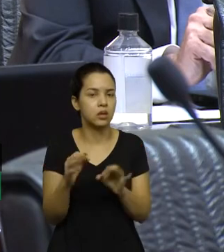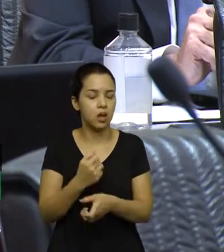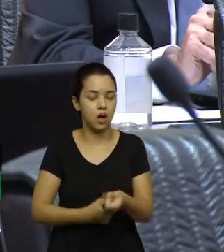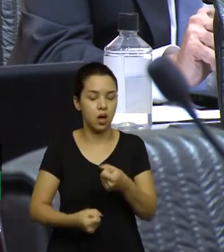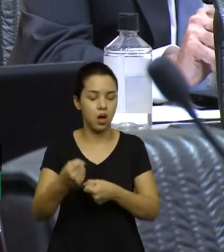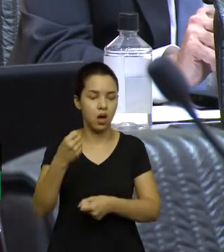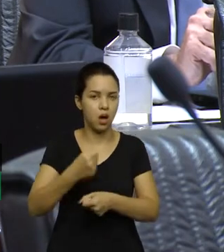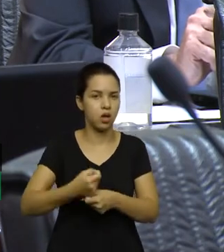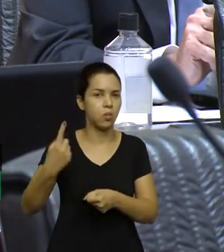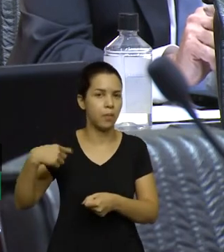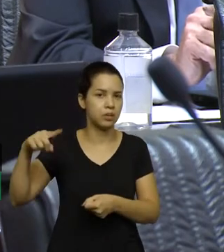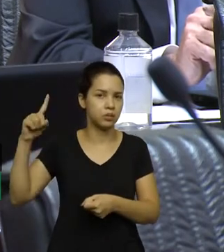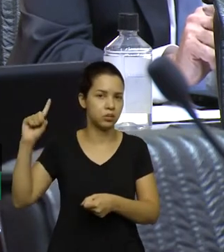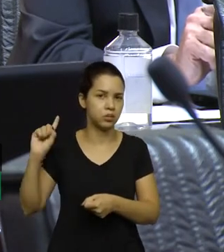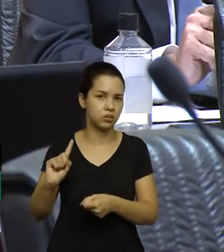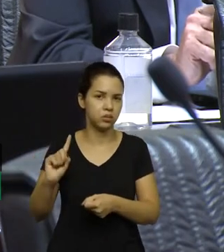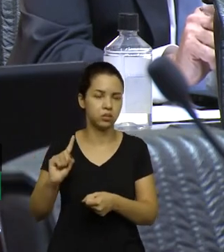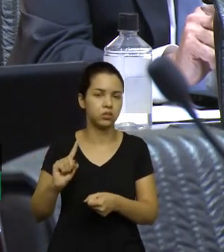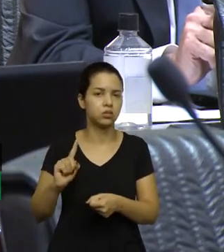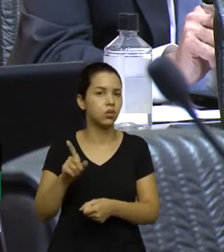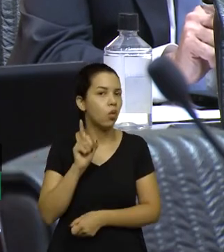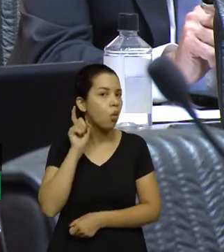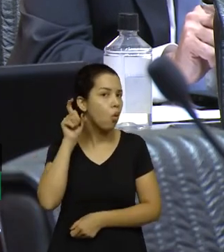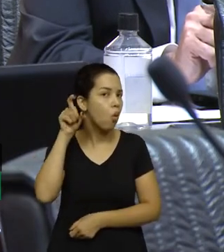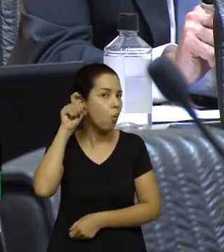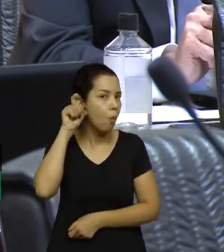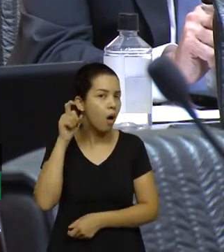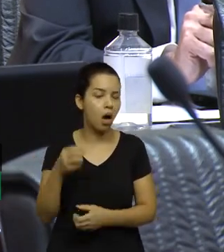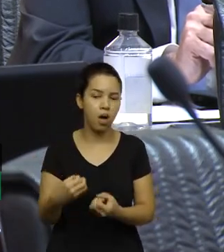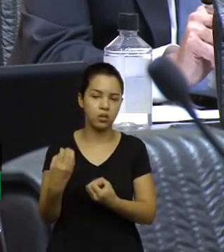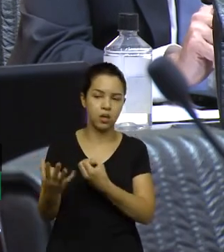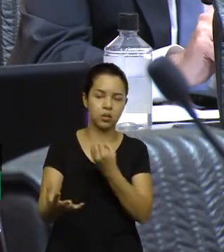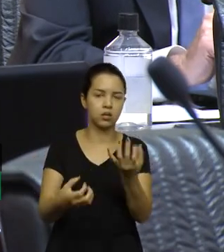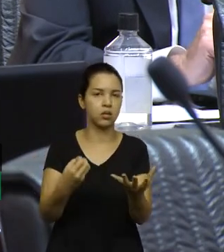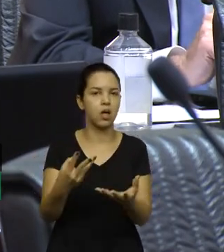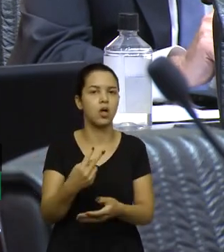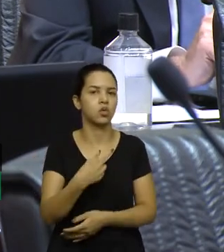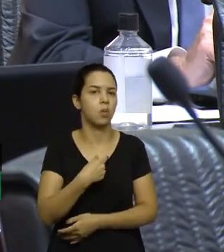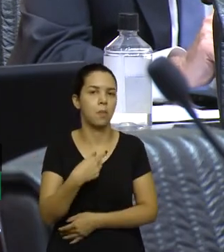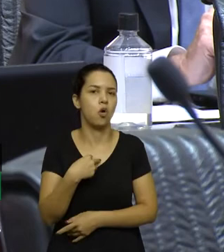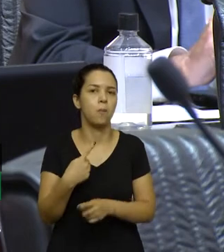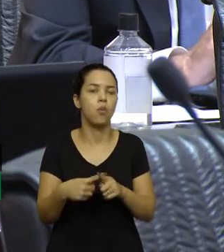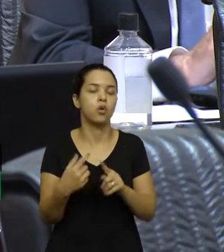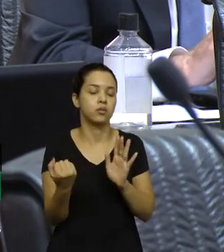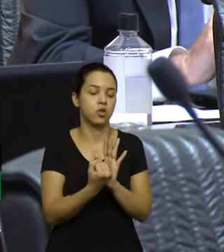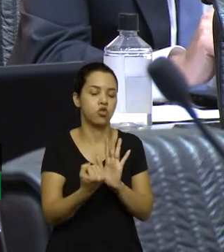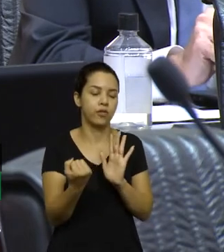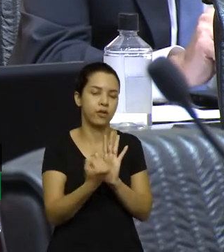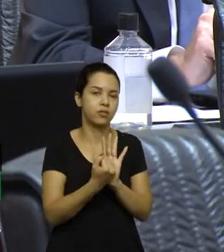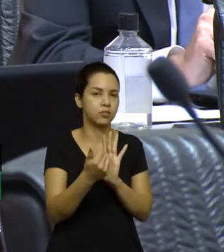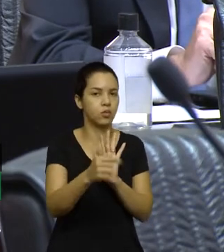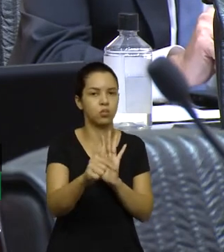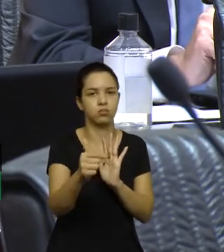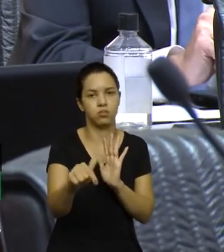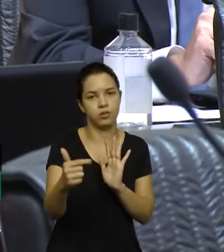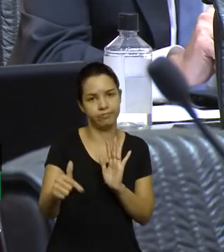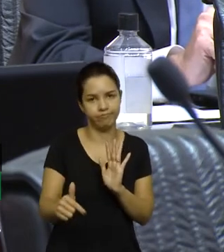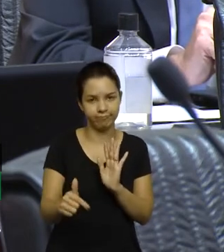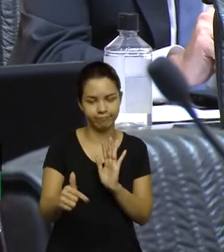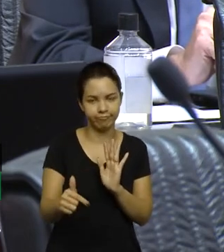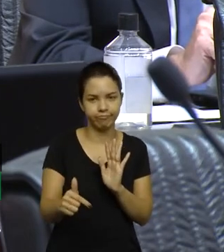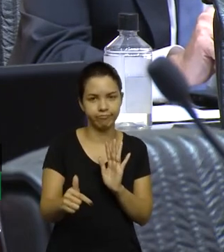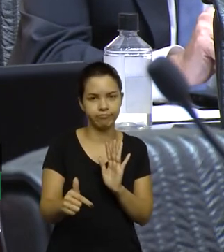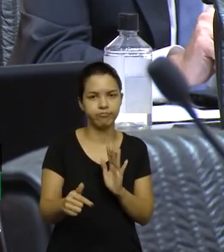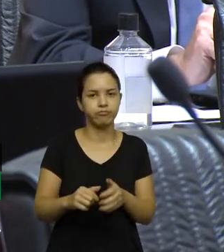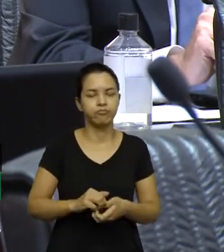o hospital não pode implantar ou entregar aparelho auditivo porque não tem certificação. E a